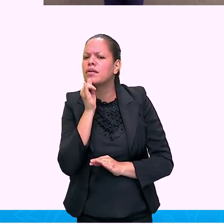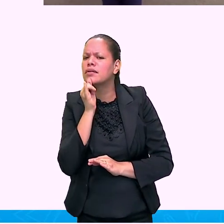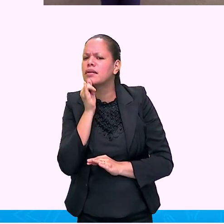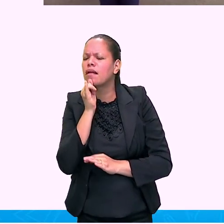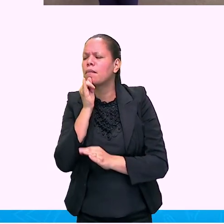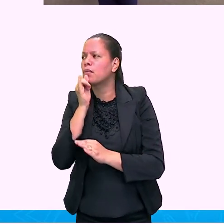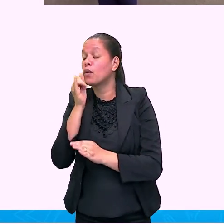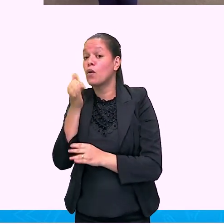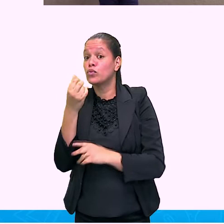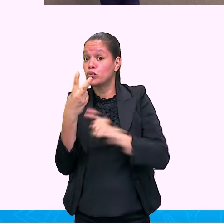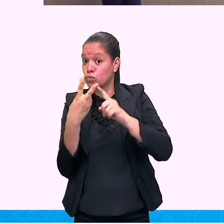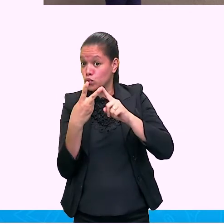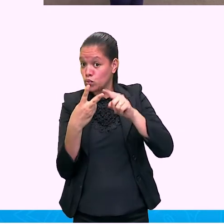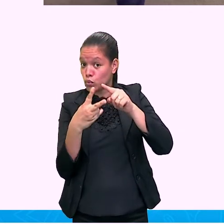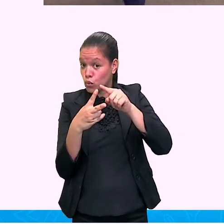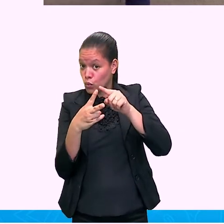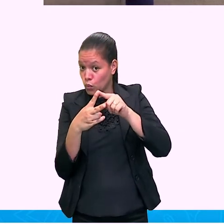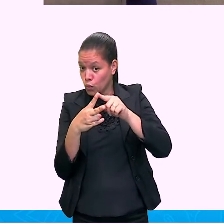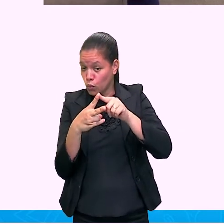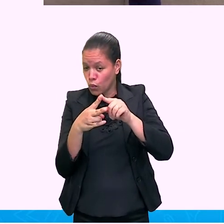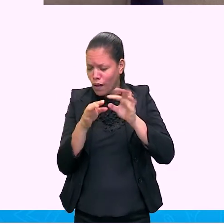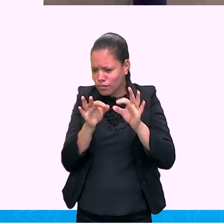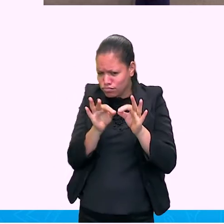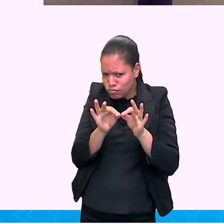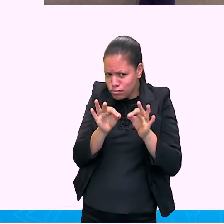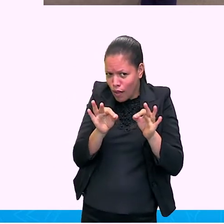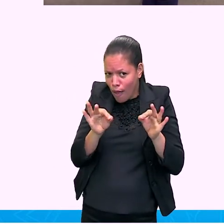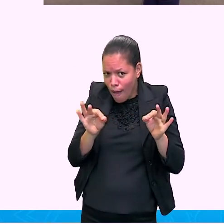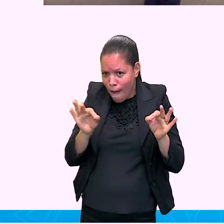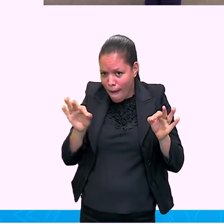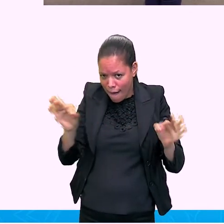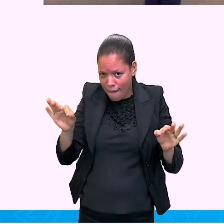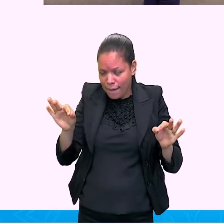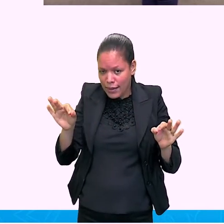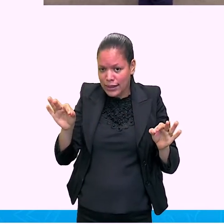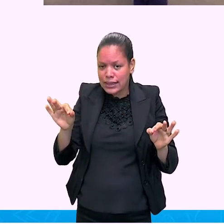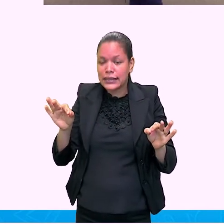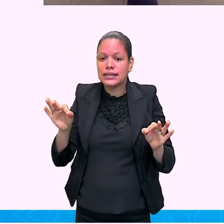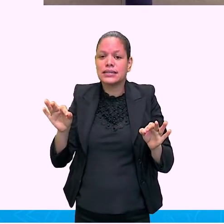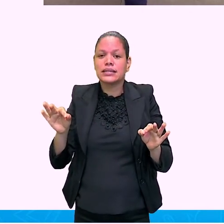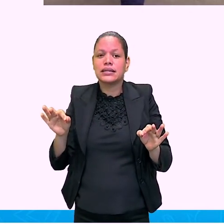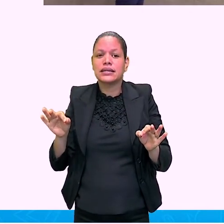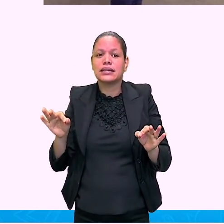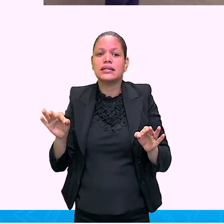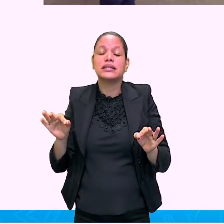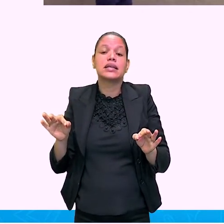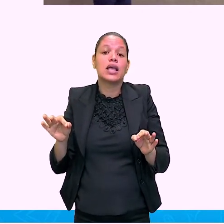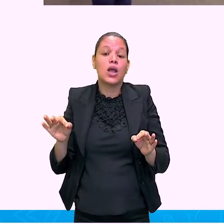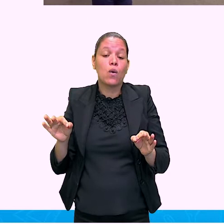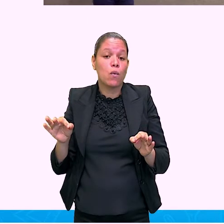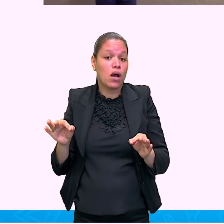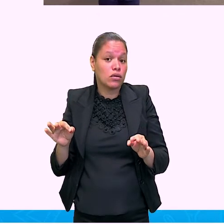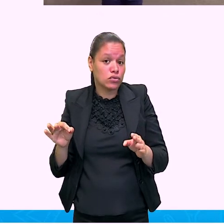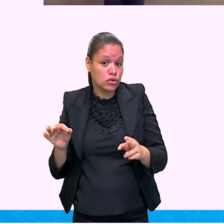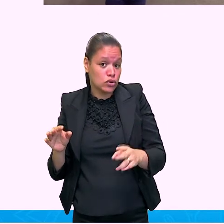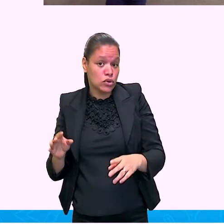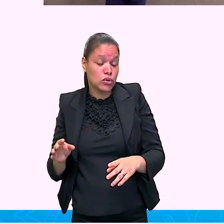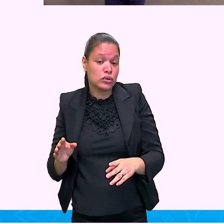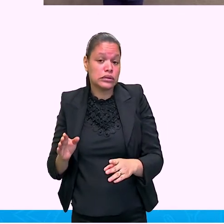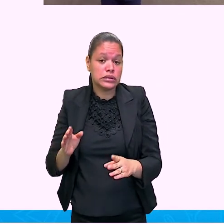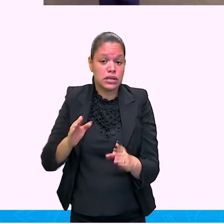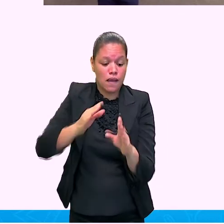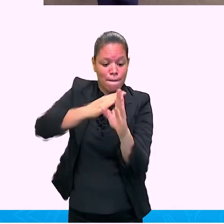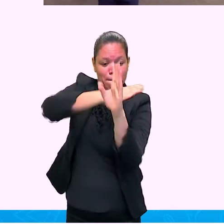se cruzarem, formam um ângulo de 90 graus. Essa é a diferença, porque tanto